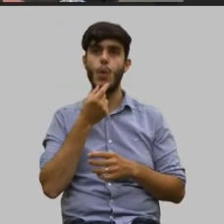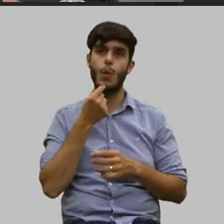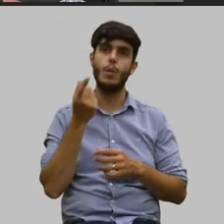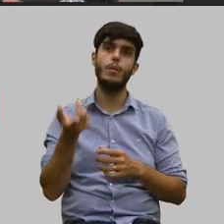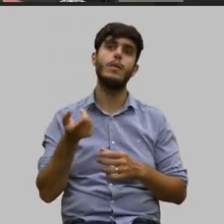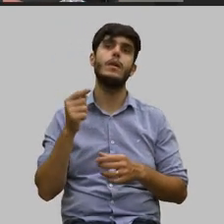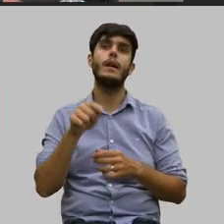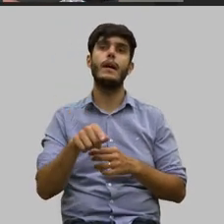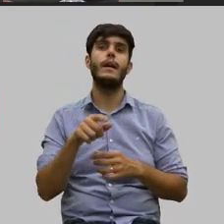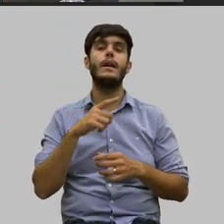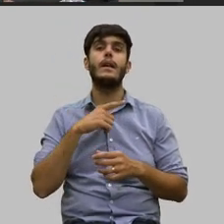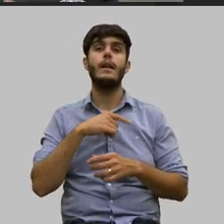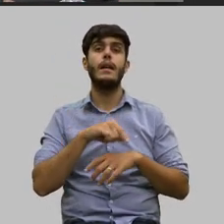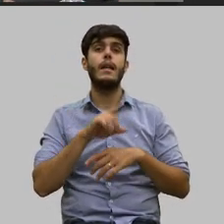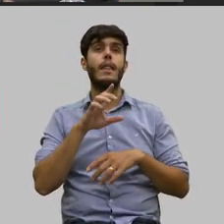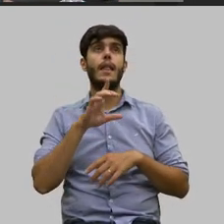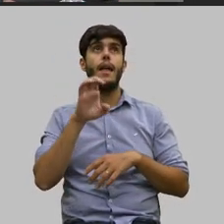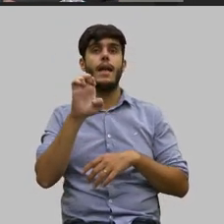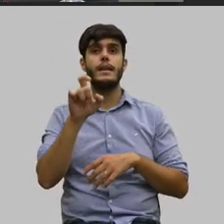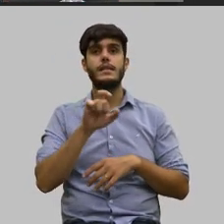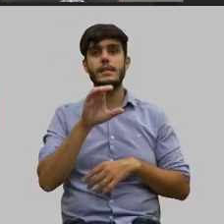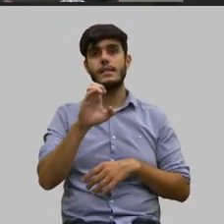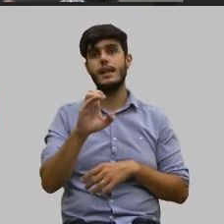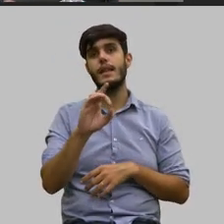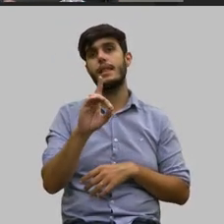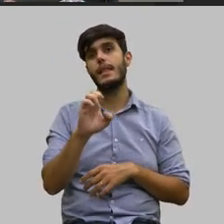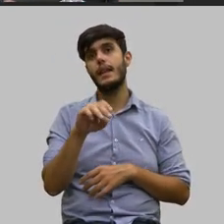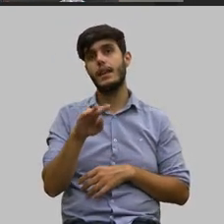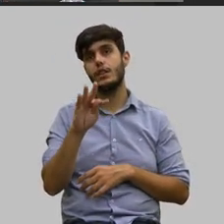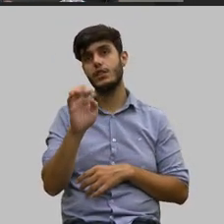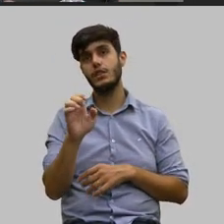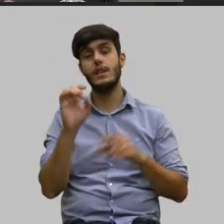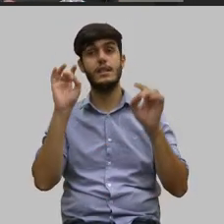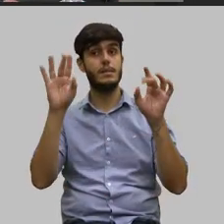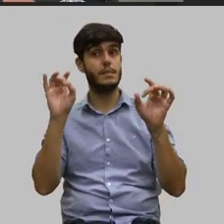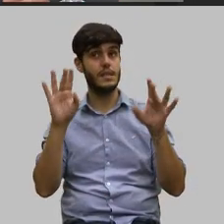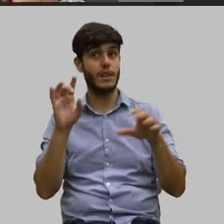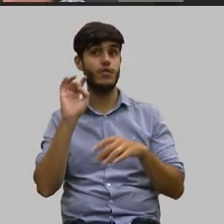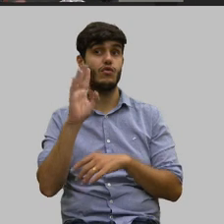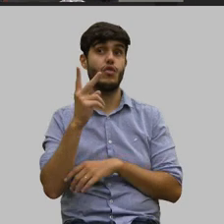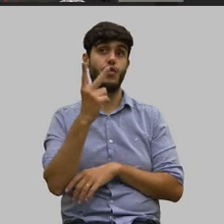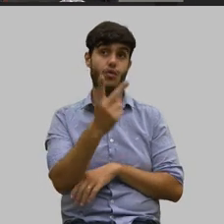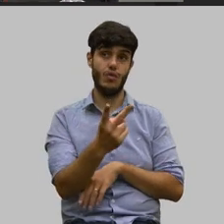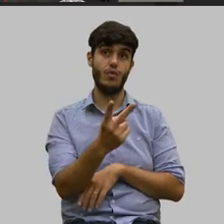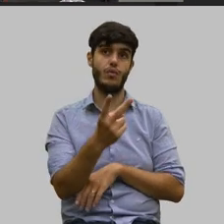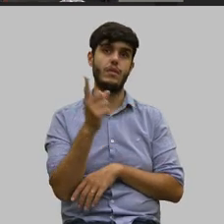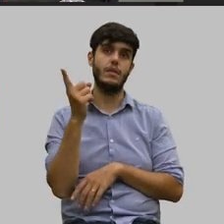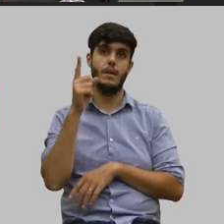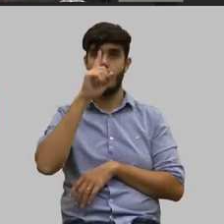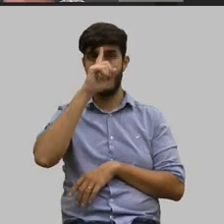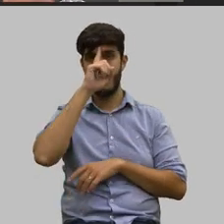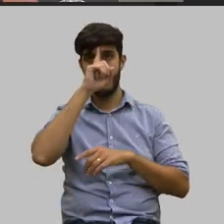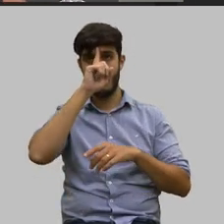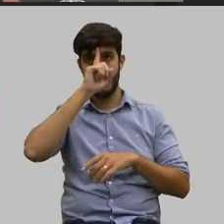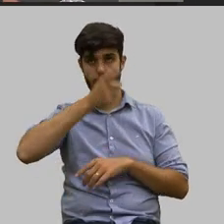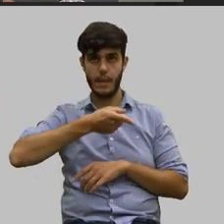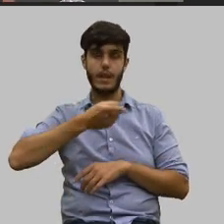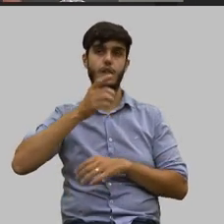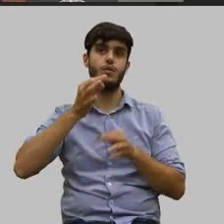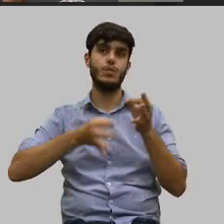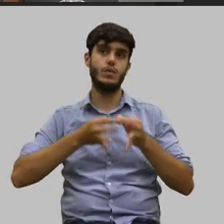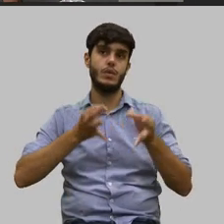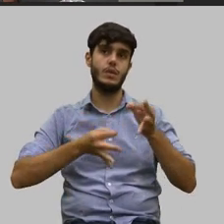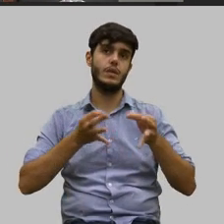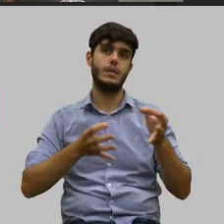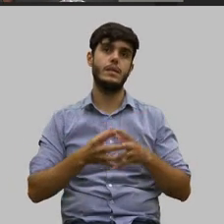tínhamos excedente naquele momento e do Especialista apenas dois por mandato judicial né Por determinação judicial